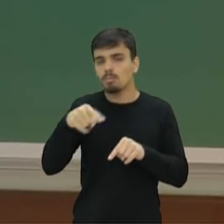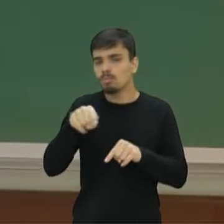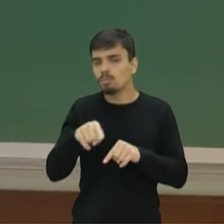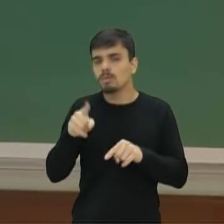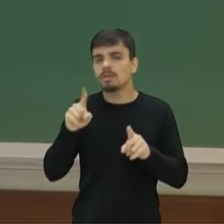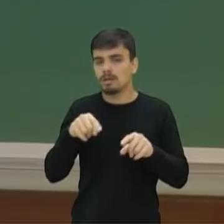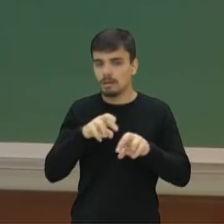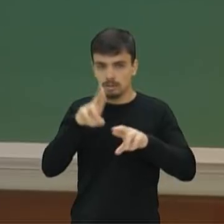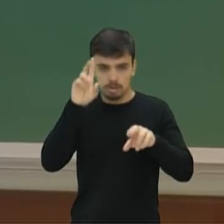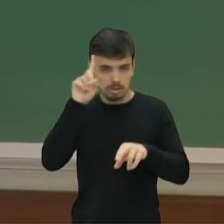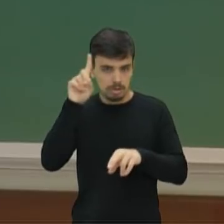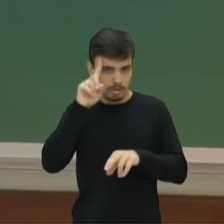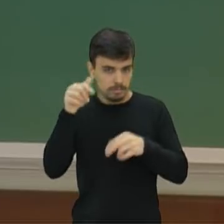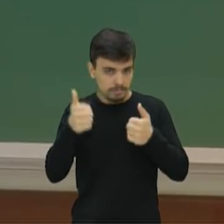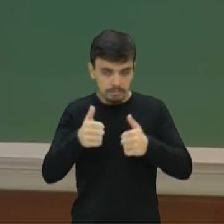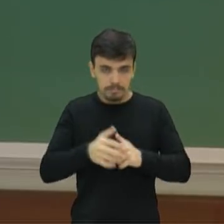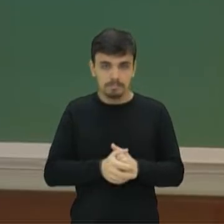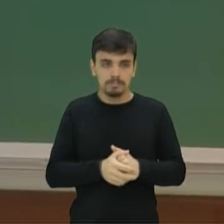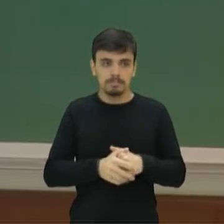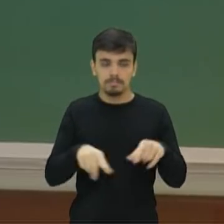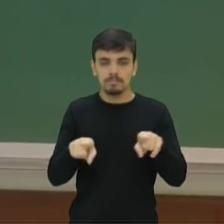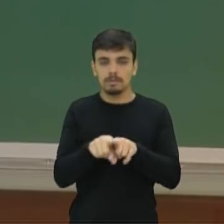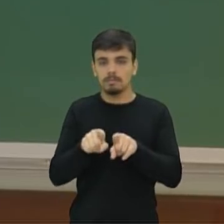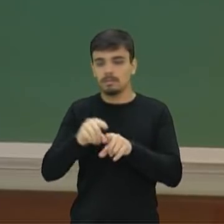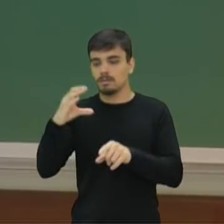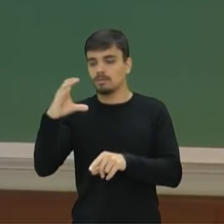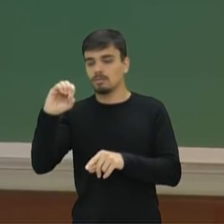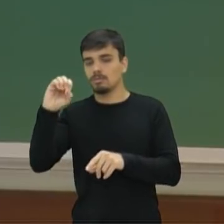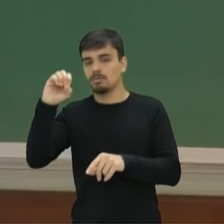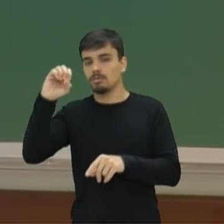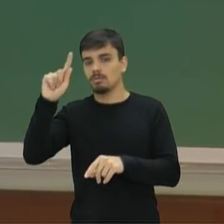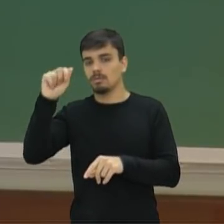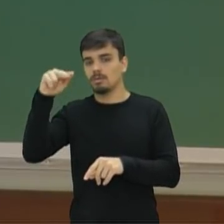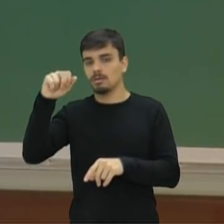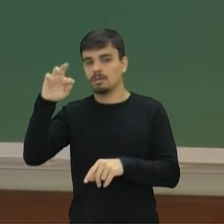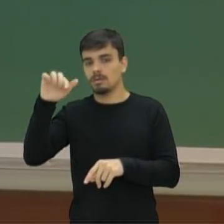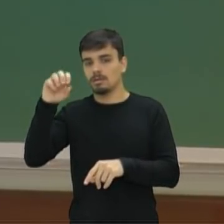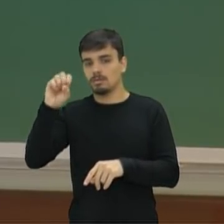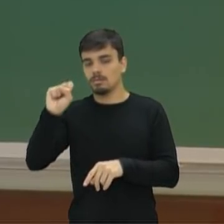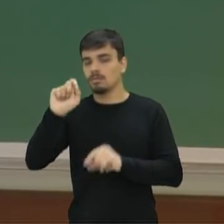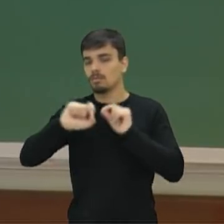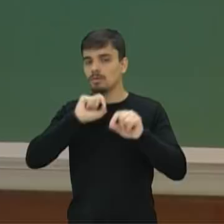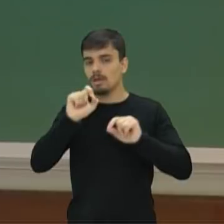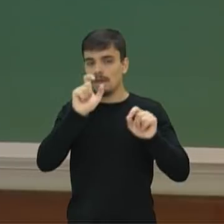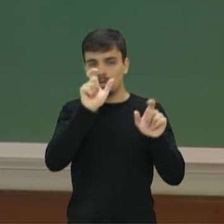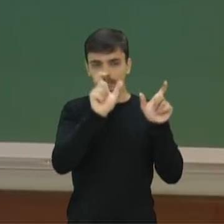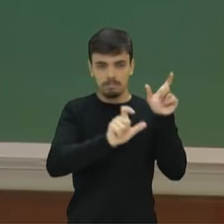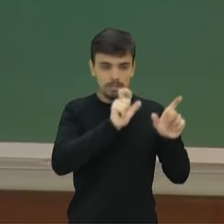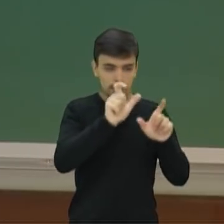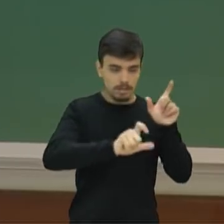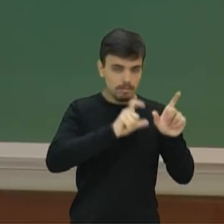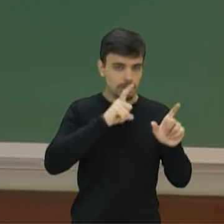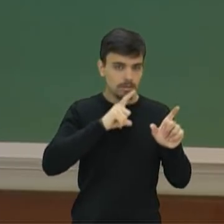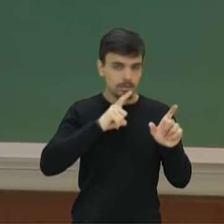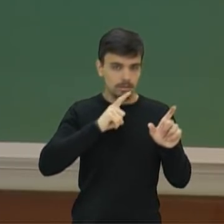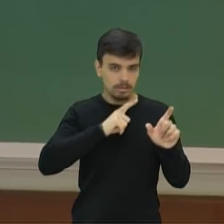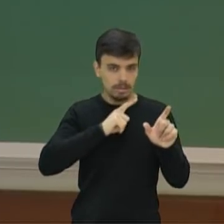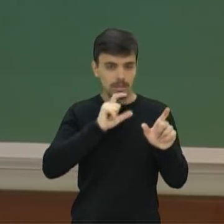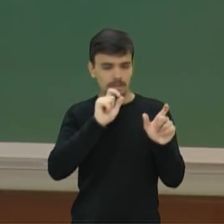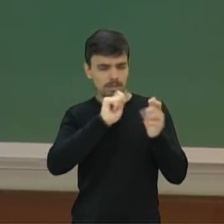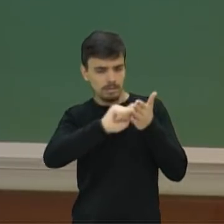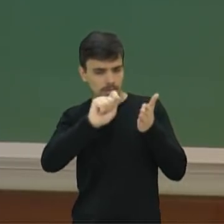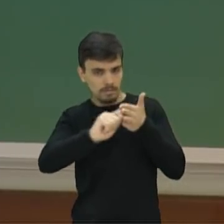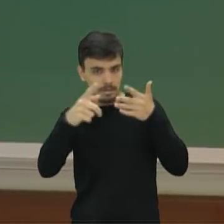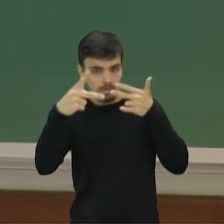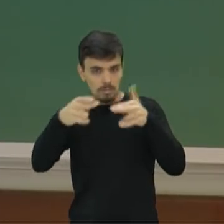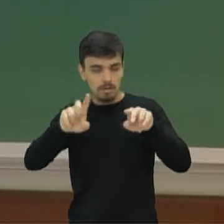dia a dia, a gente não precisa traduzir. Os cognatos, os nossos lindos cognatos, aquelas palavrinhas que têm a mesma